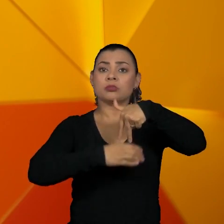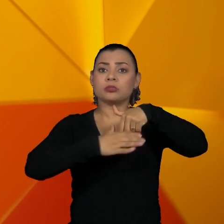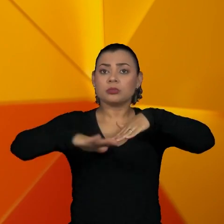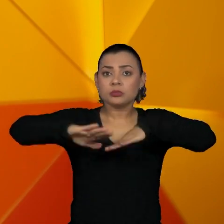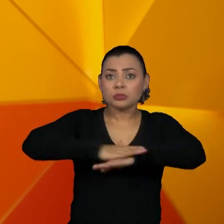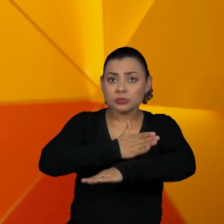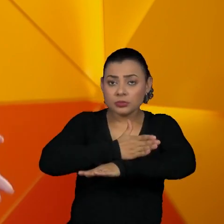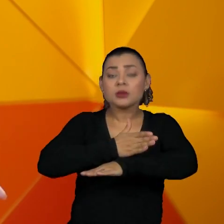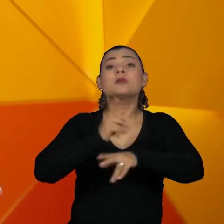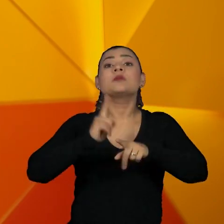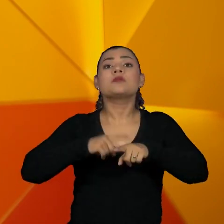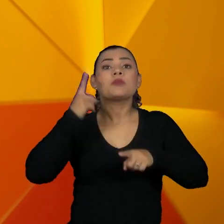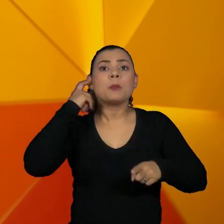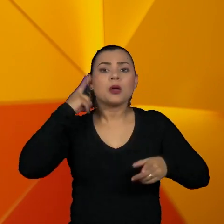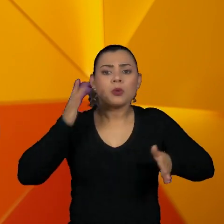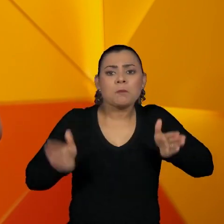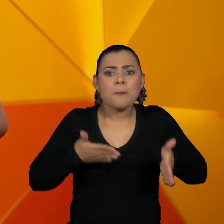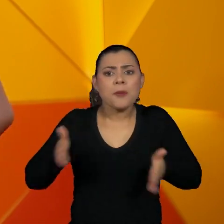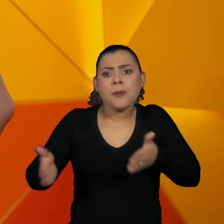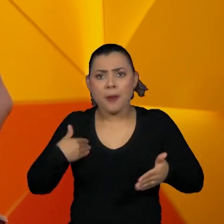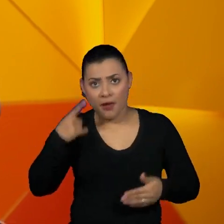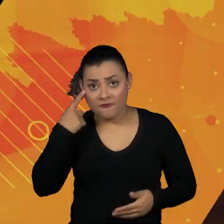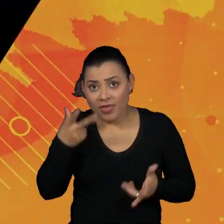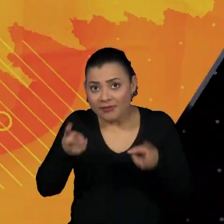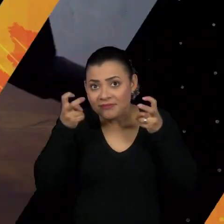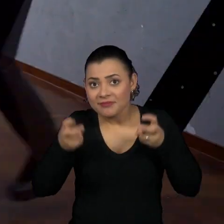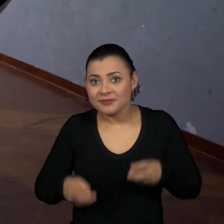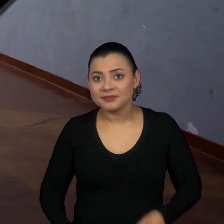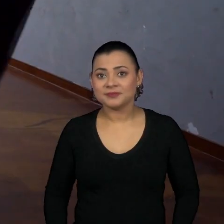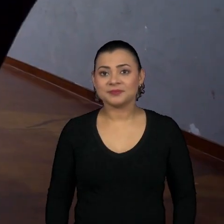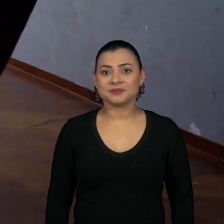um som percussivo. Vamos dar uma olhada?